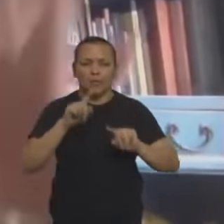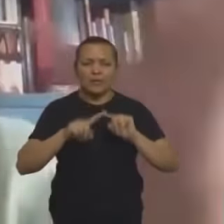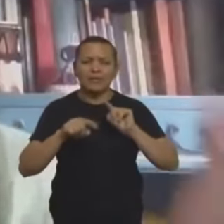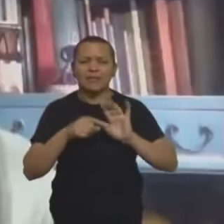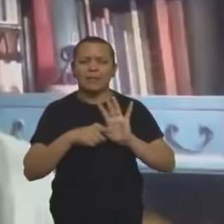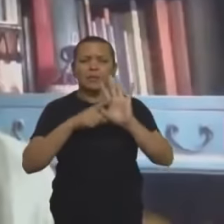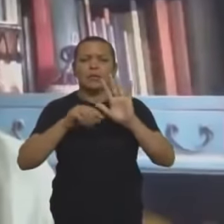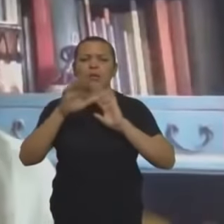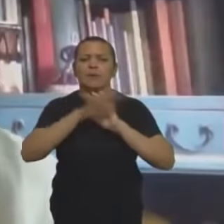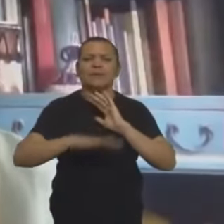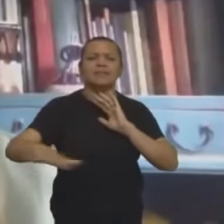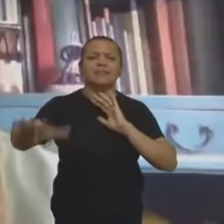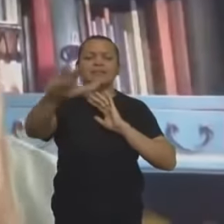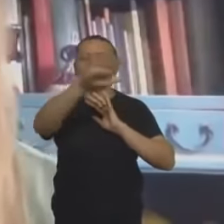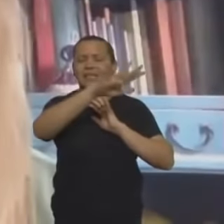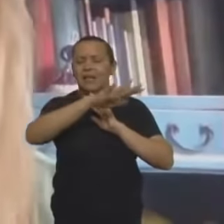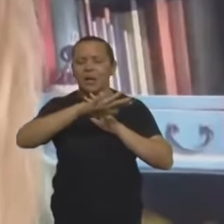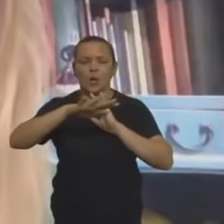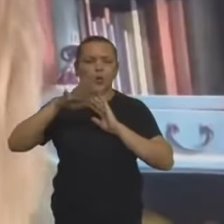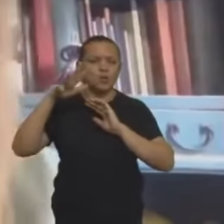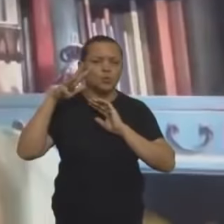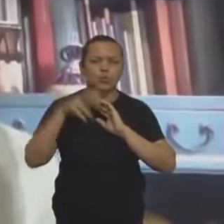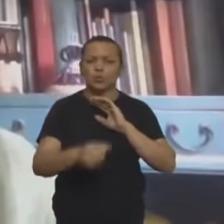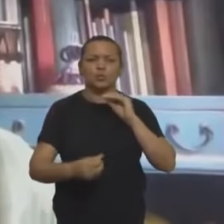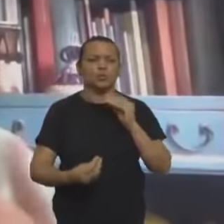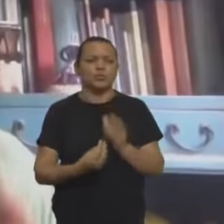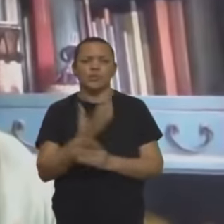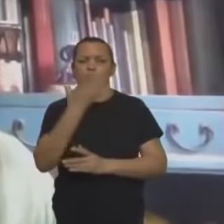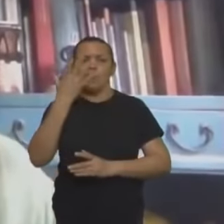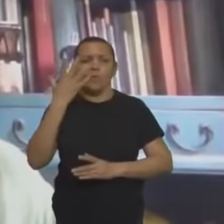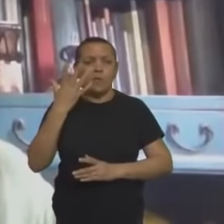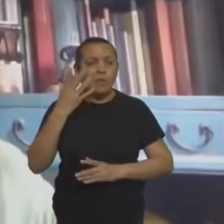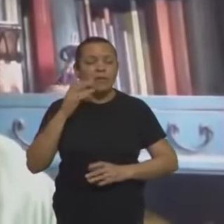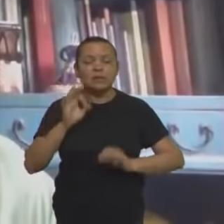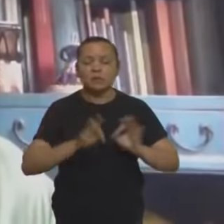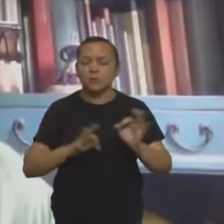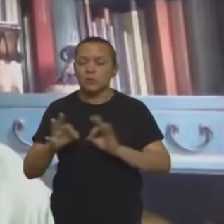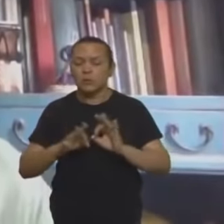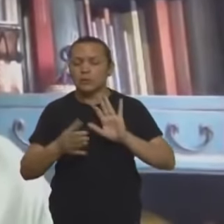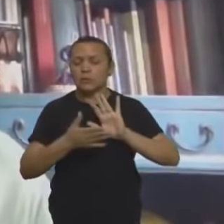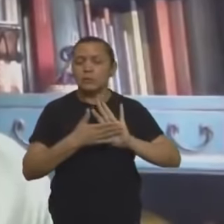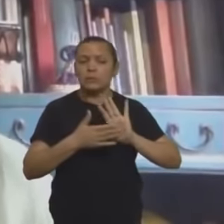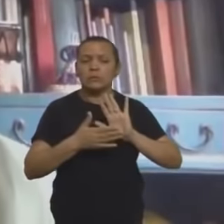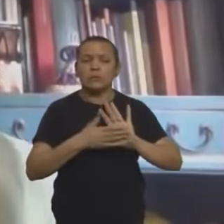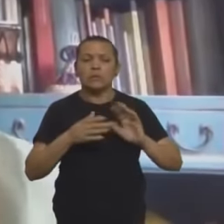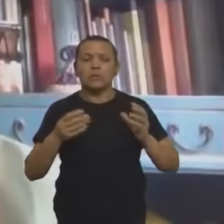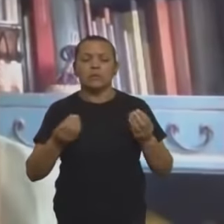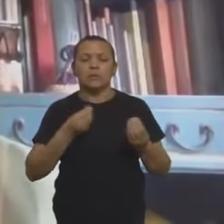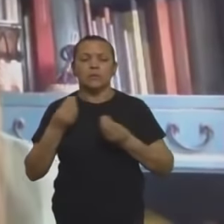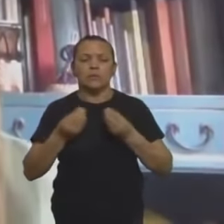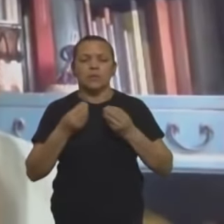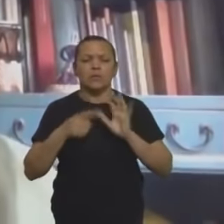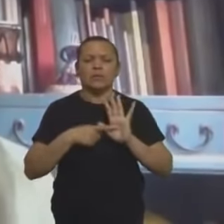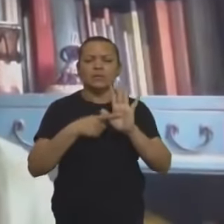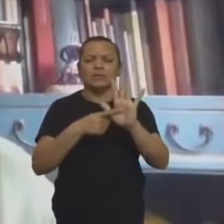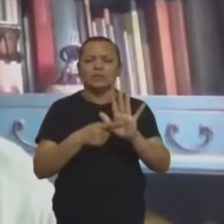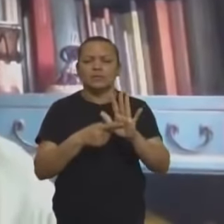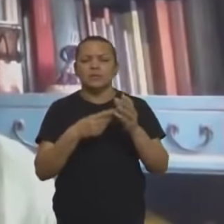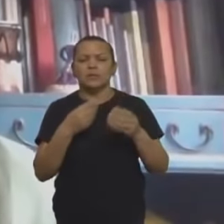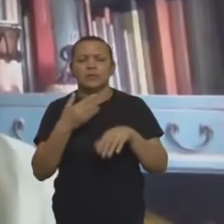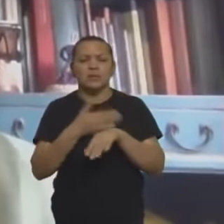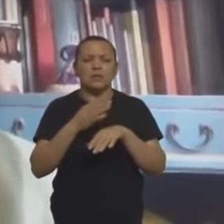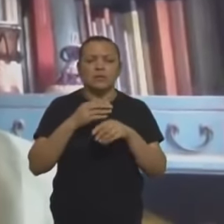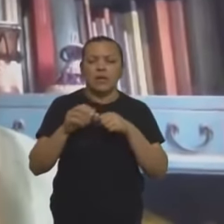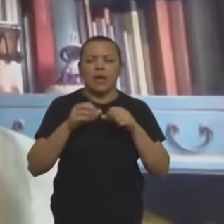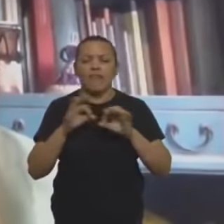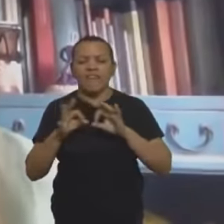em linhas gerais, né, de onde tudo isso surgiu, qual é o propósito, como é que a gente vai abordar e como que vocês